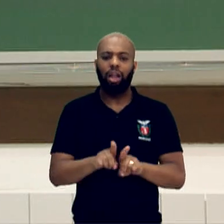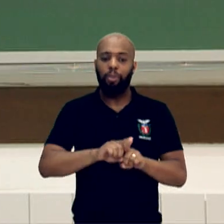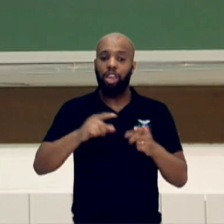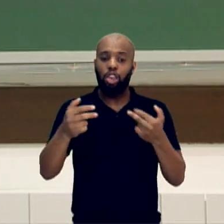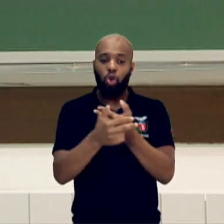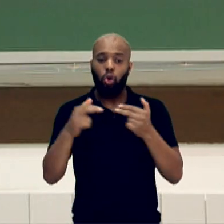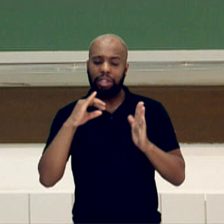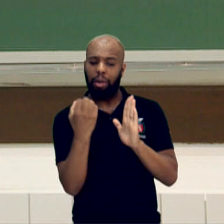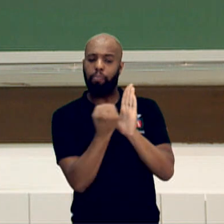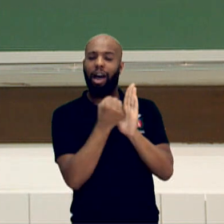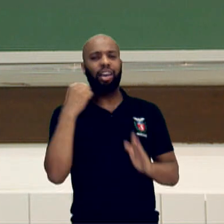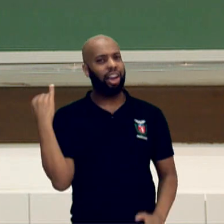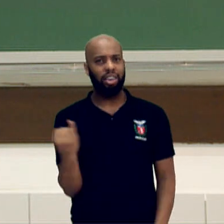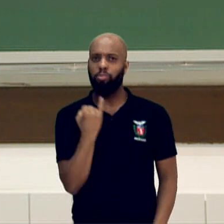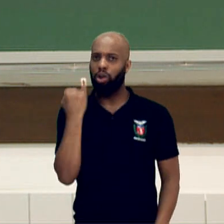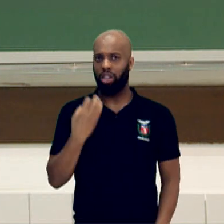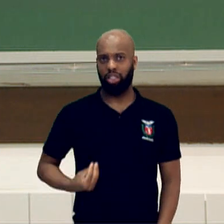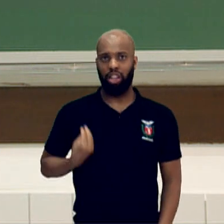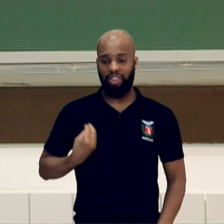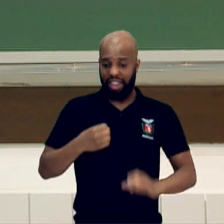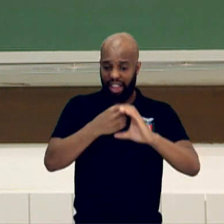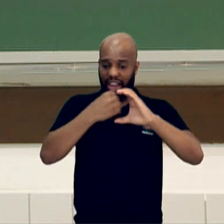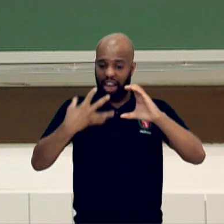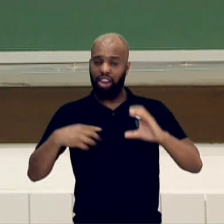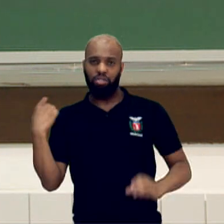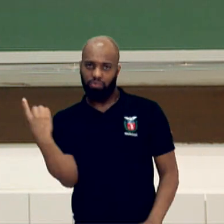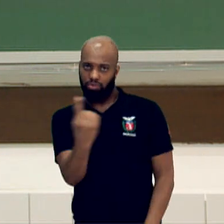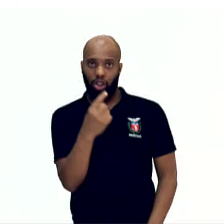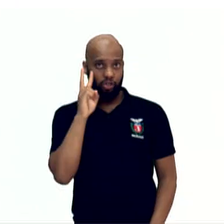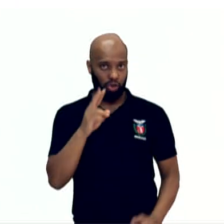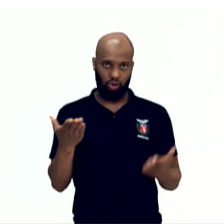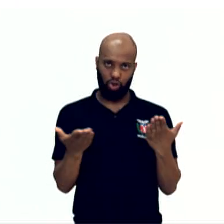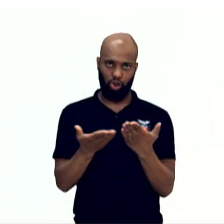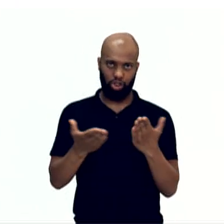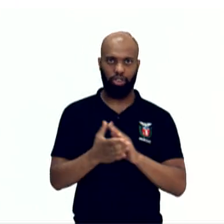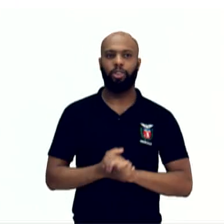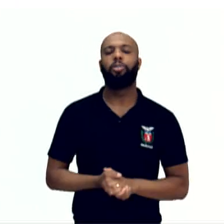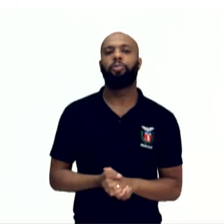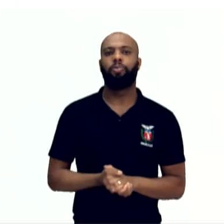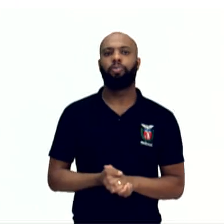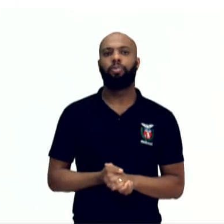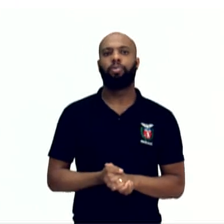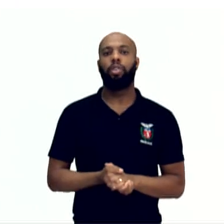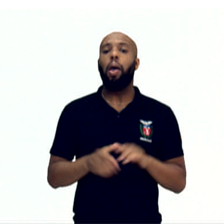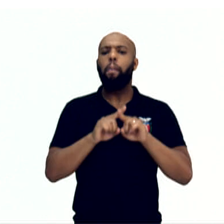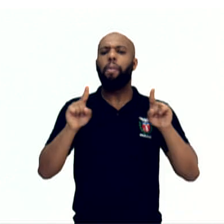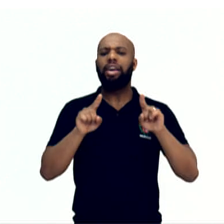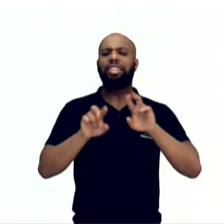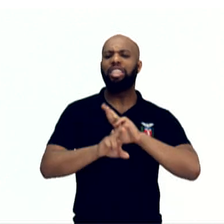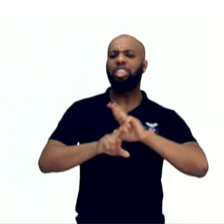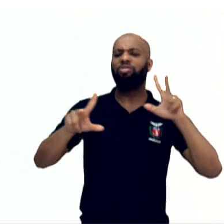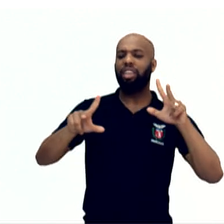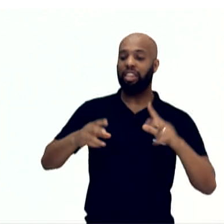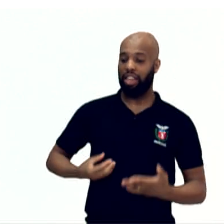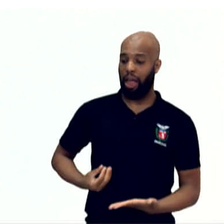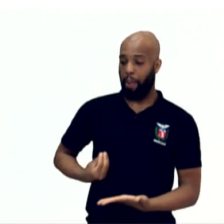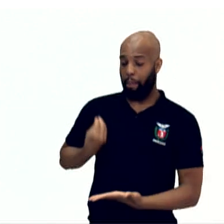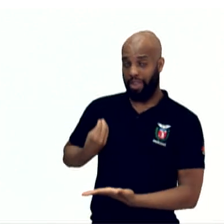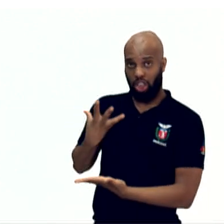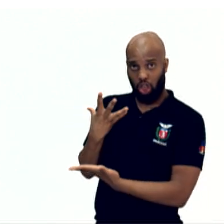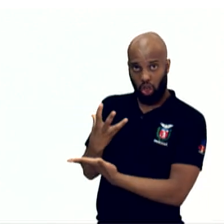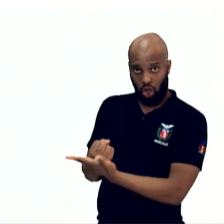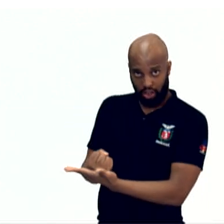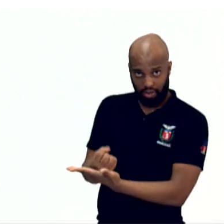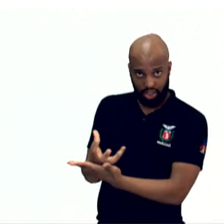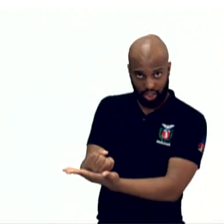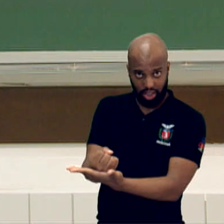sua vida. São as características que nós vimos. E qual que é a diferença entre a biografia e a